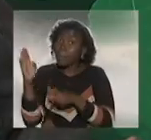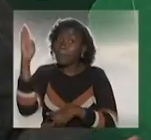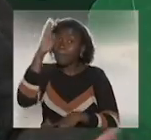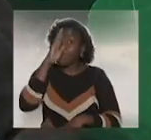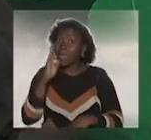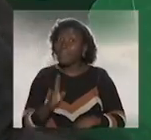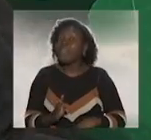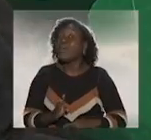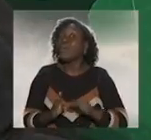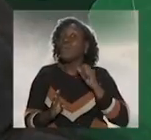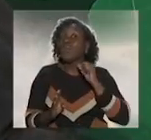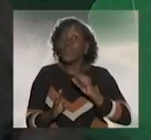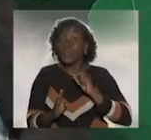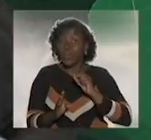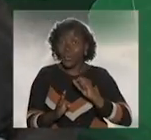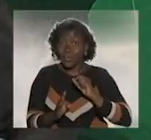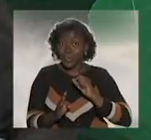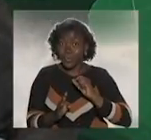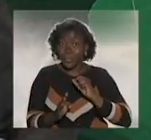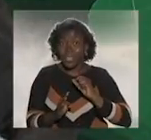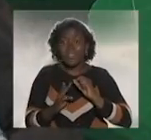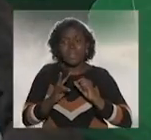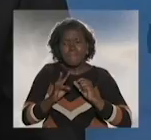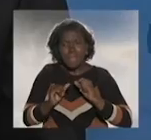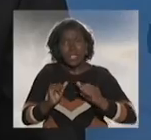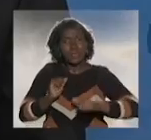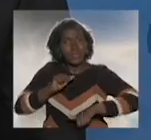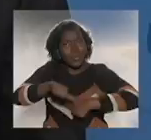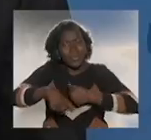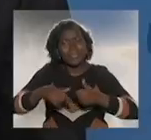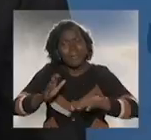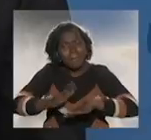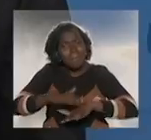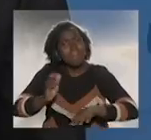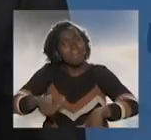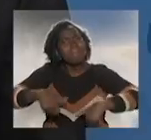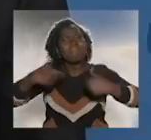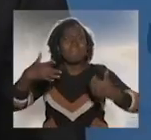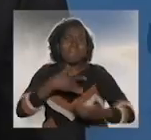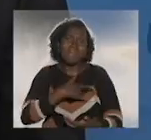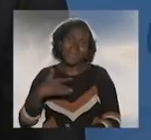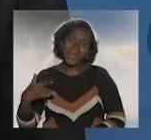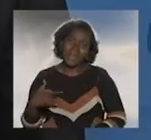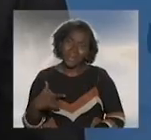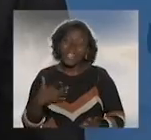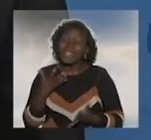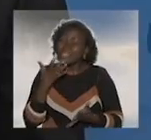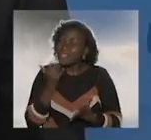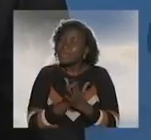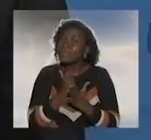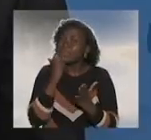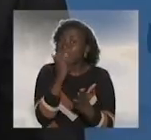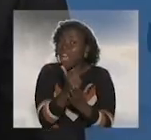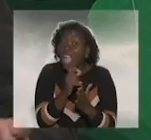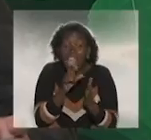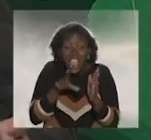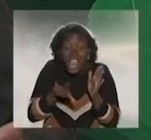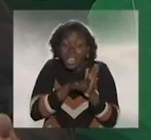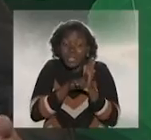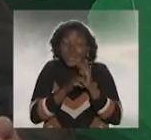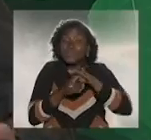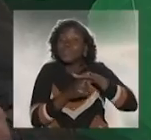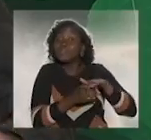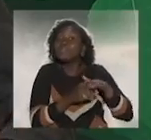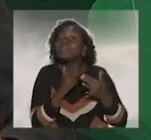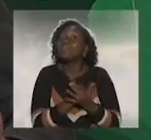Brasil. Vai tornar o ambiente mais saudável. Mas eu gostaria de ressaltar que, além da lei, você